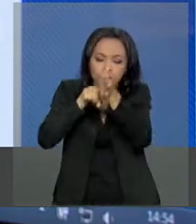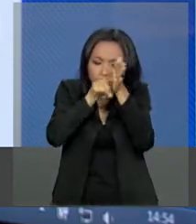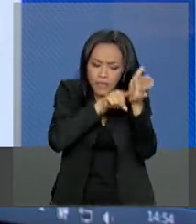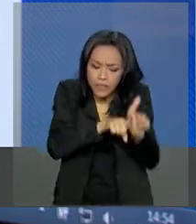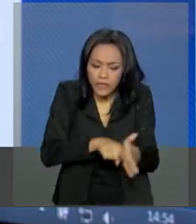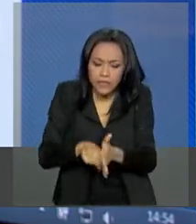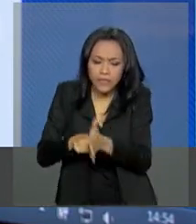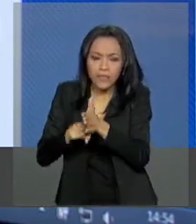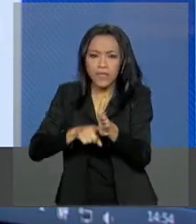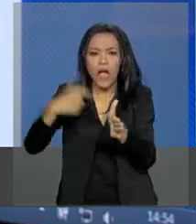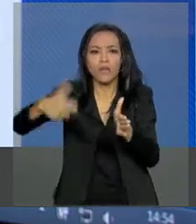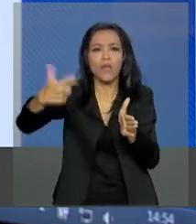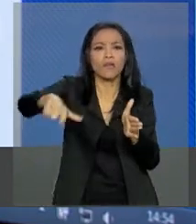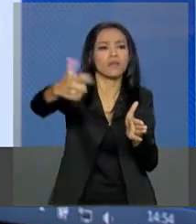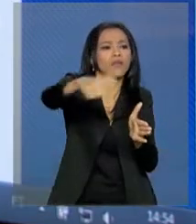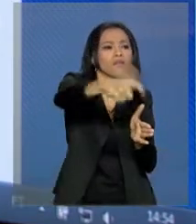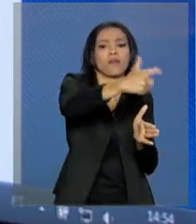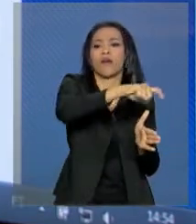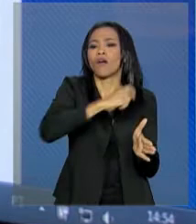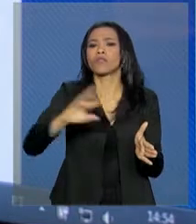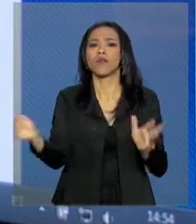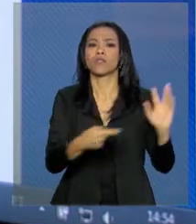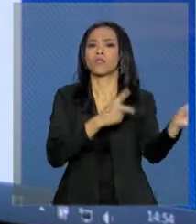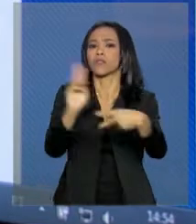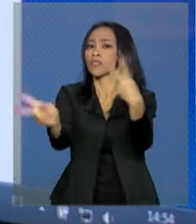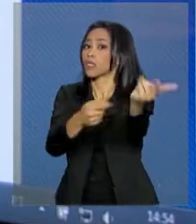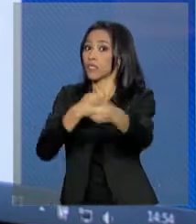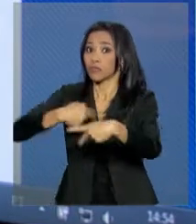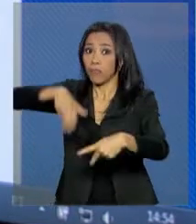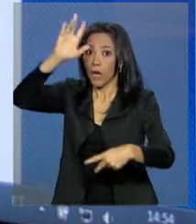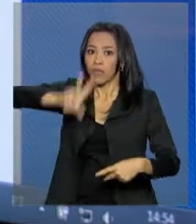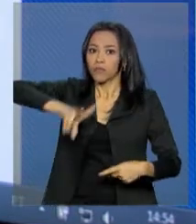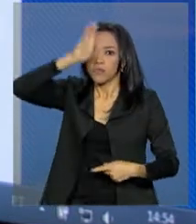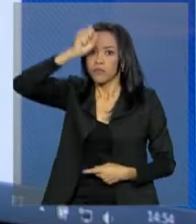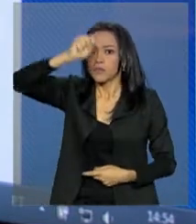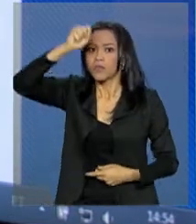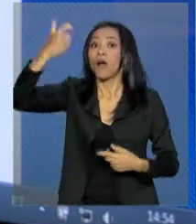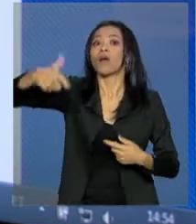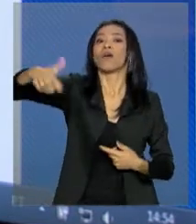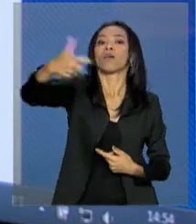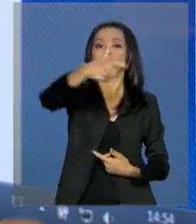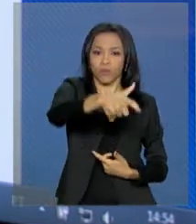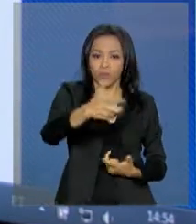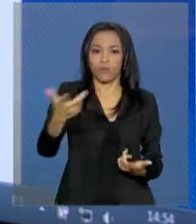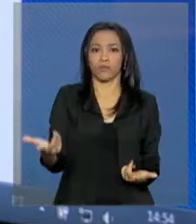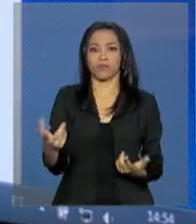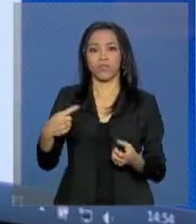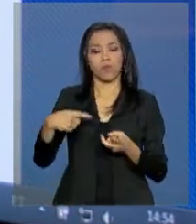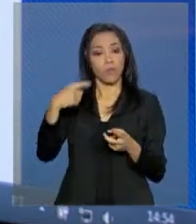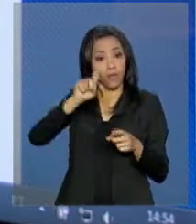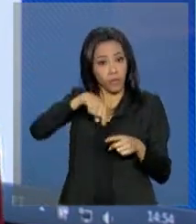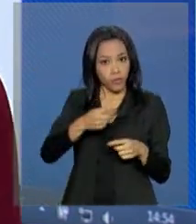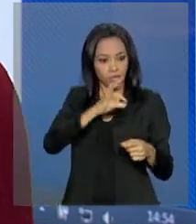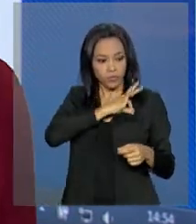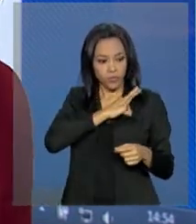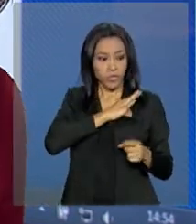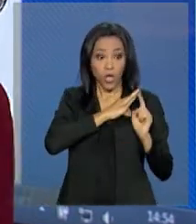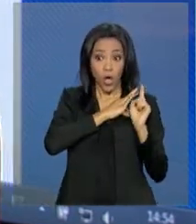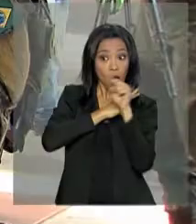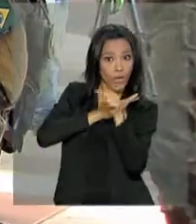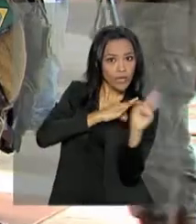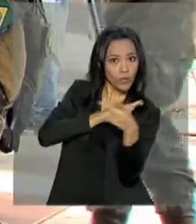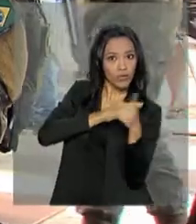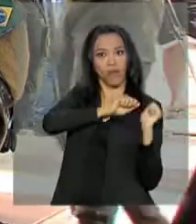entender onde o fenômeno criminal está acontecendo com maior intensidade, para focar os recursos policiais nesses